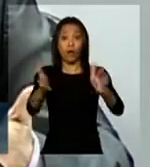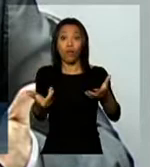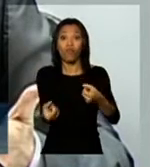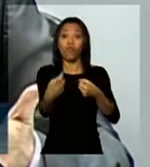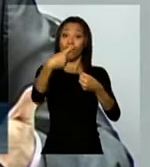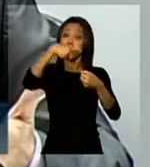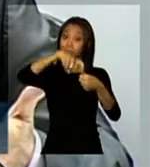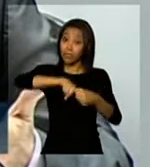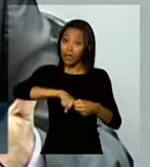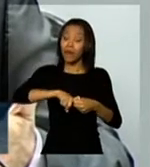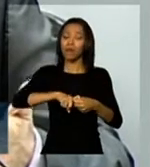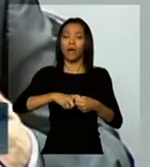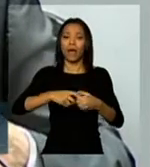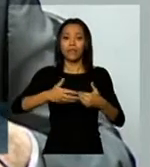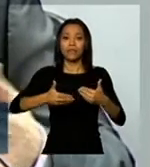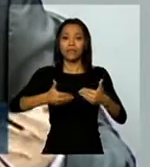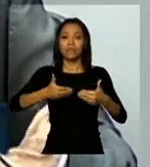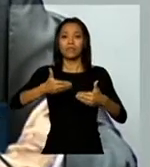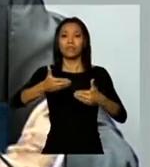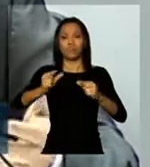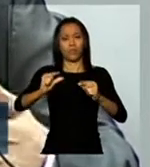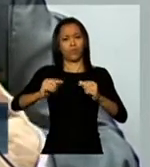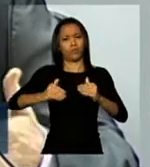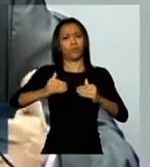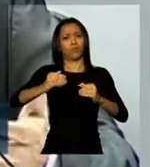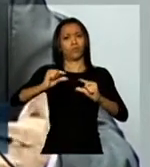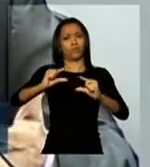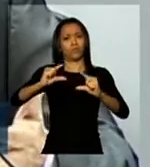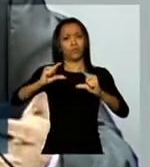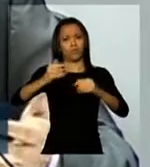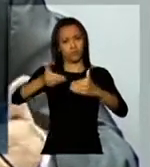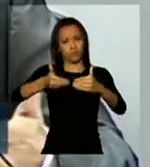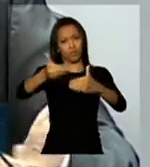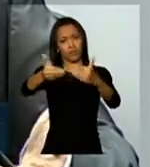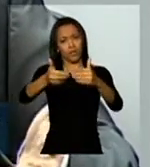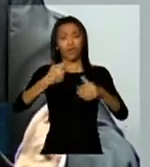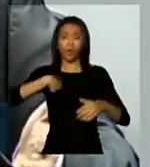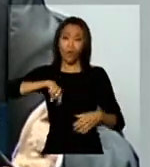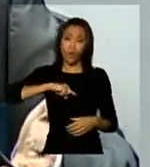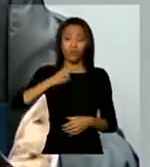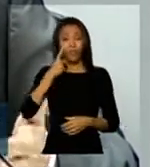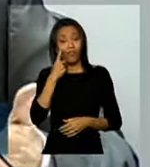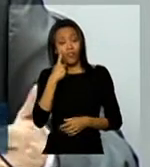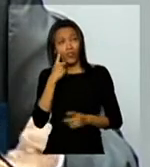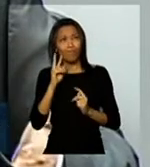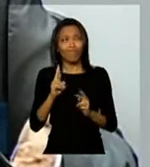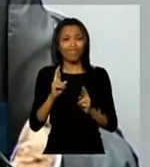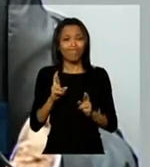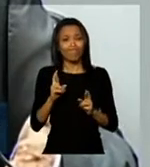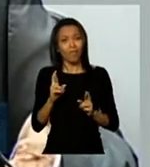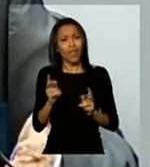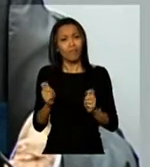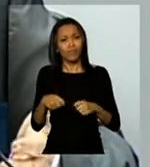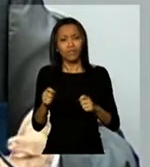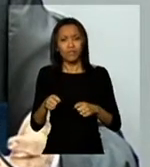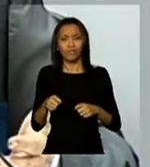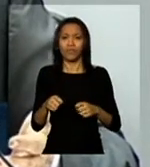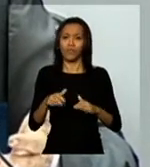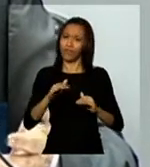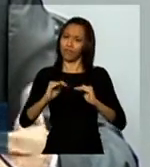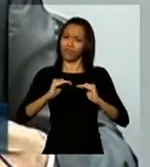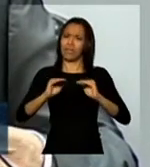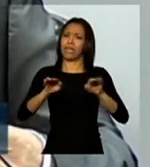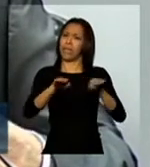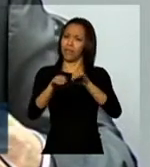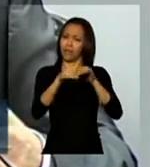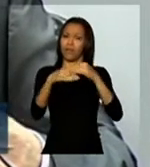um pouco maior. A nossa previsão é uma previsão moderada, porque 2,5 é uma previsão bastante moderada.